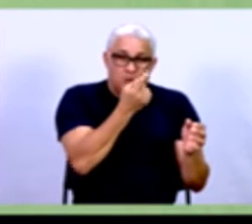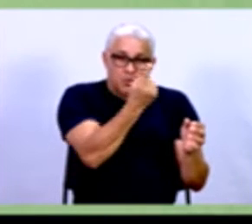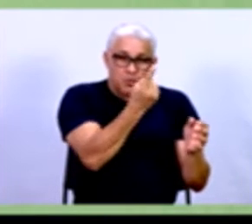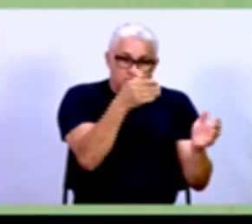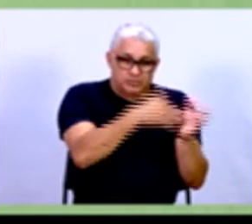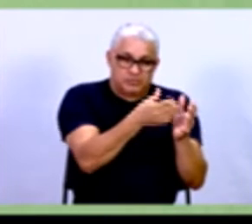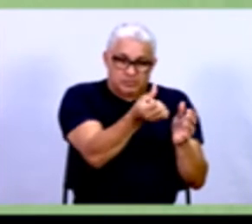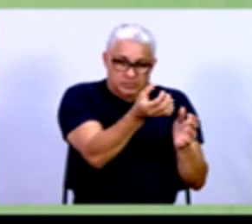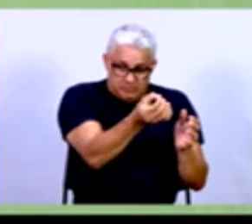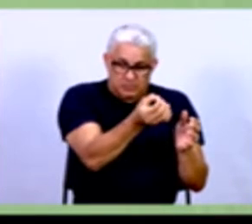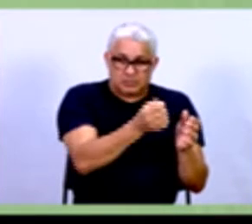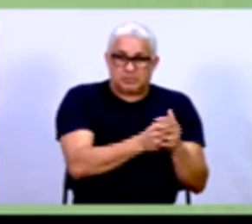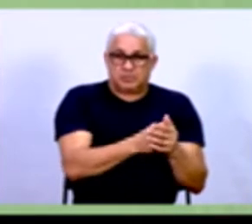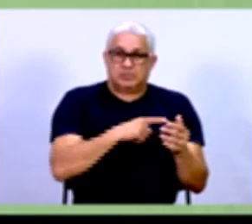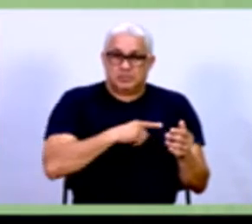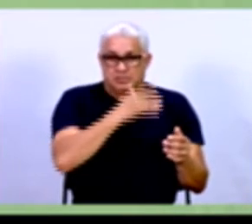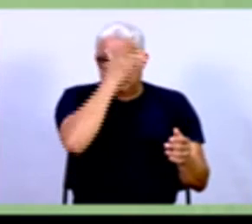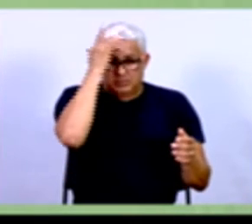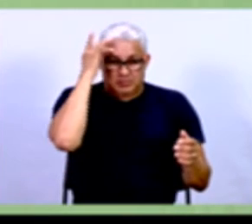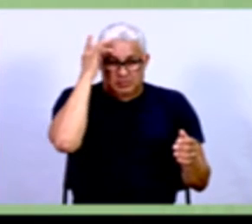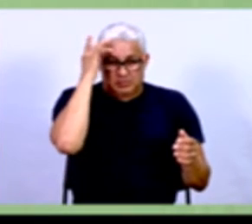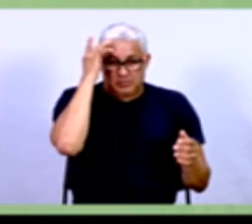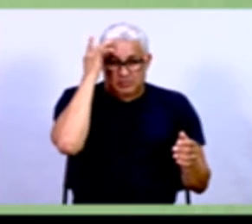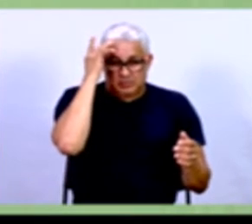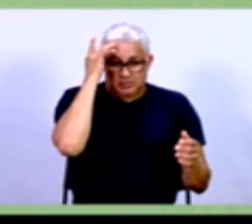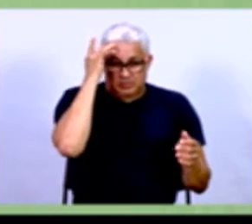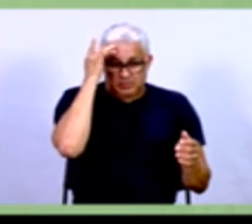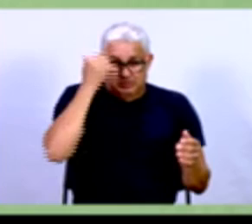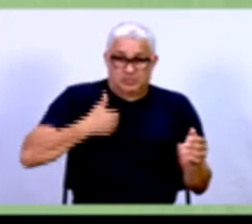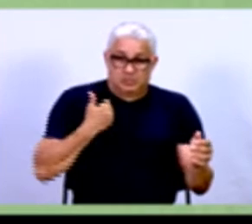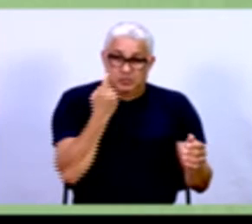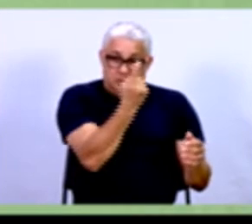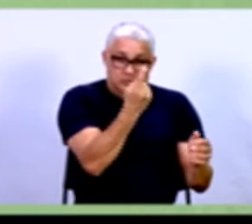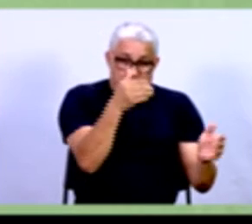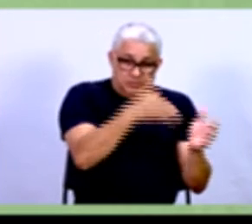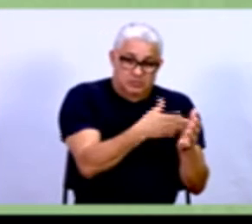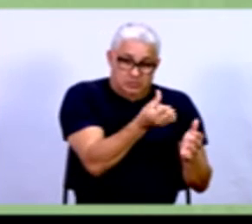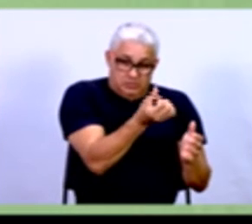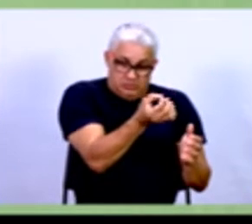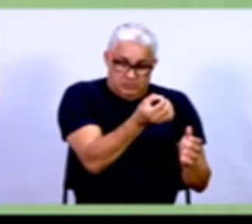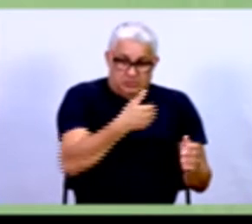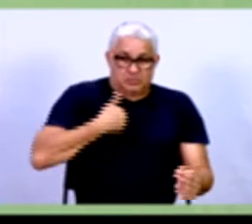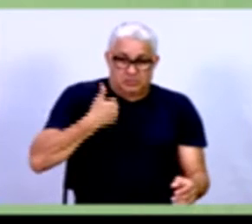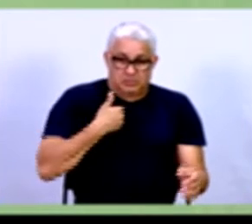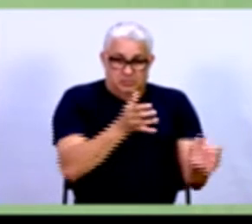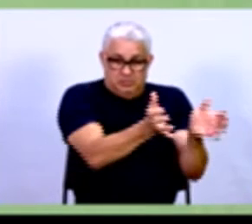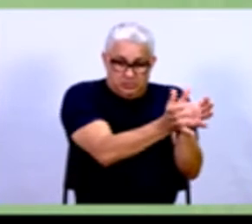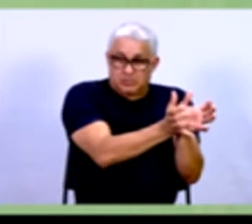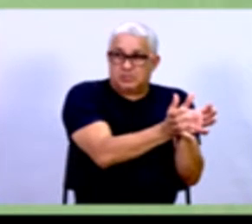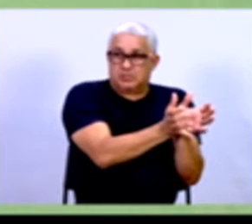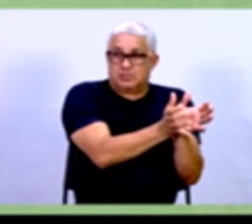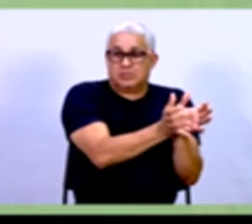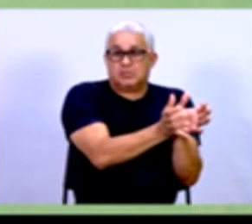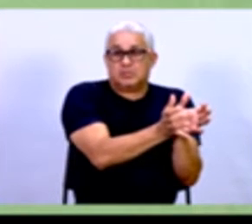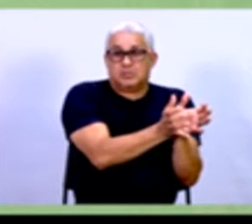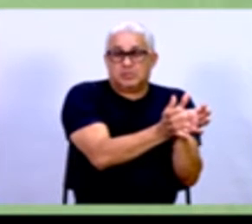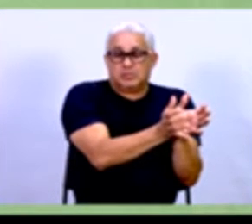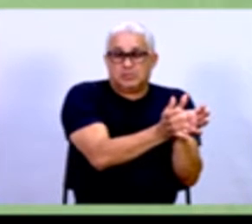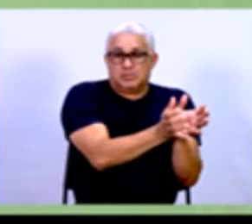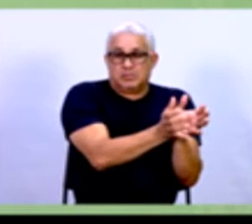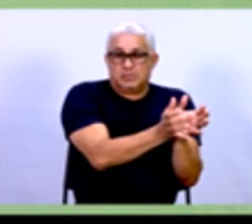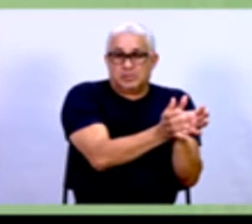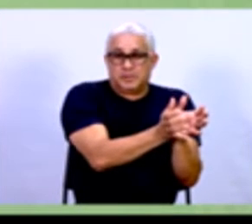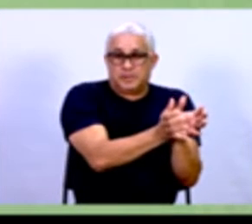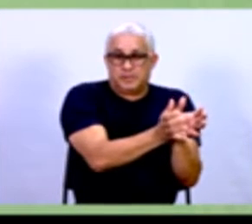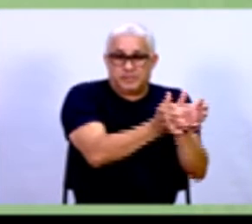amplitude, certo? Eu tenho pessoas de 1 ano até 60. Então, aqui ela tá dividida